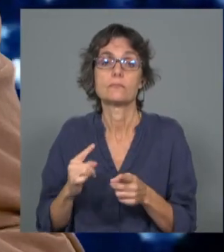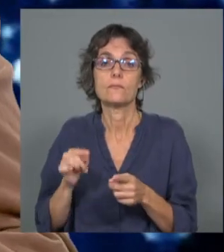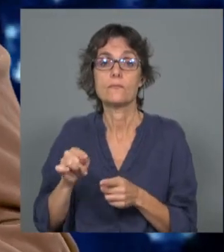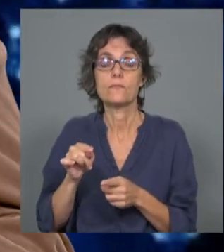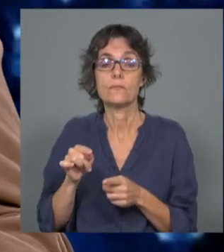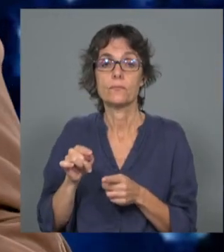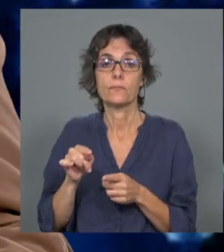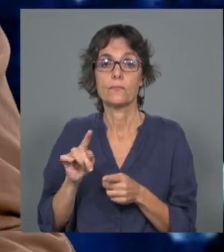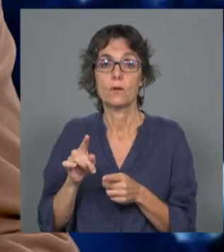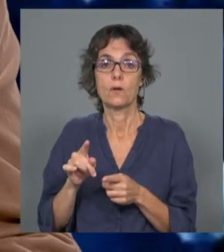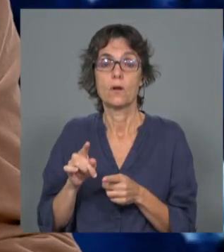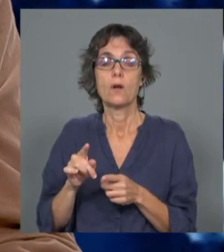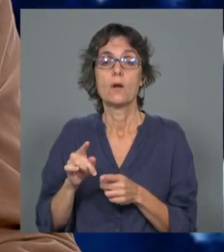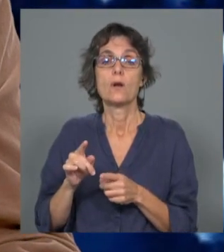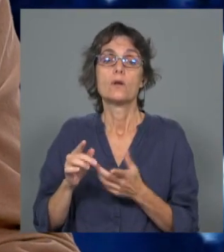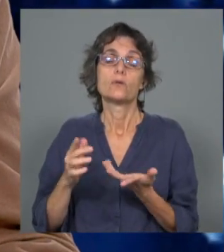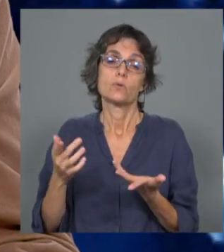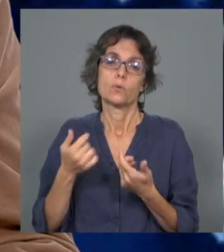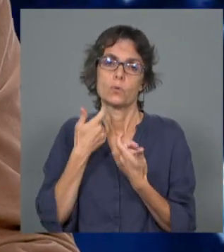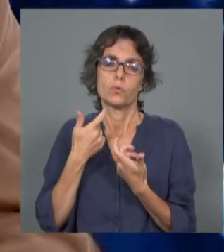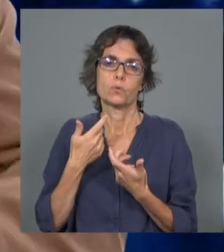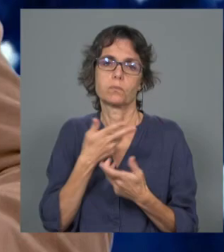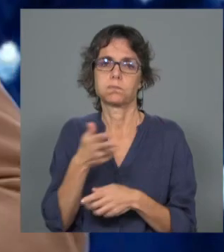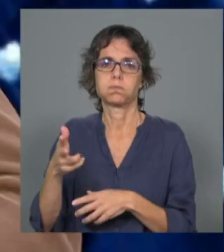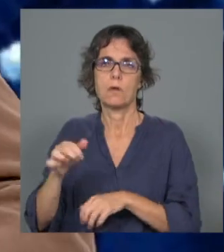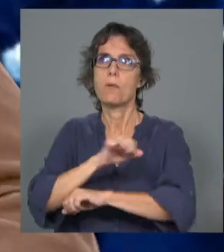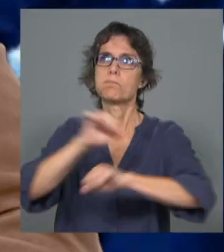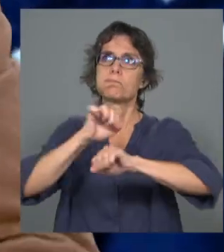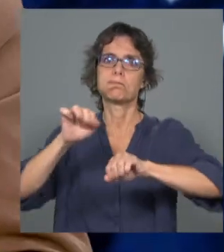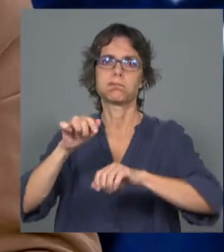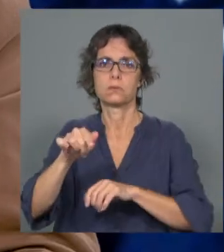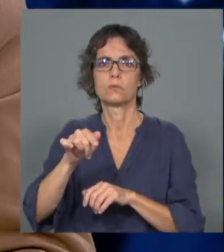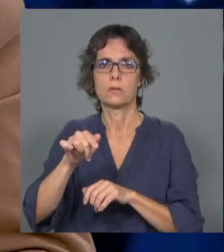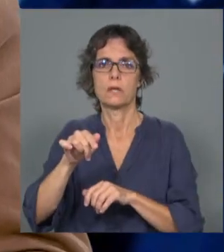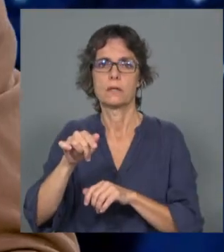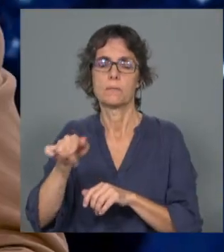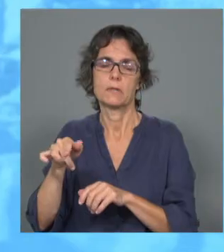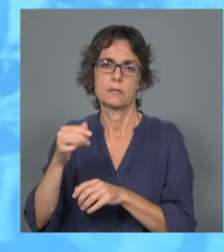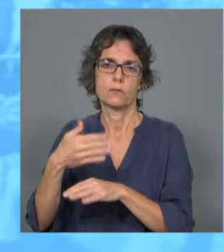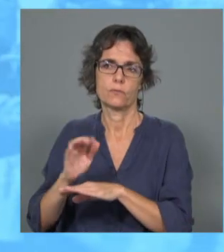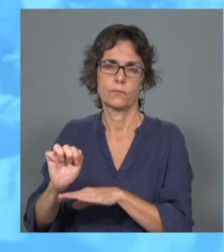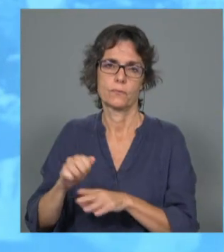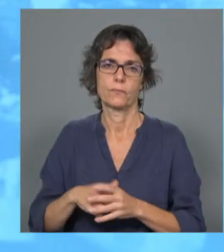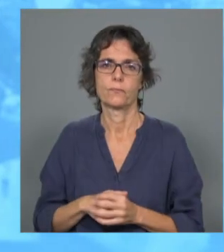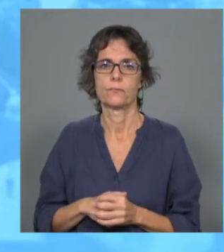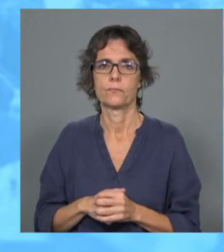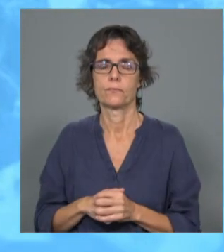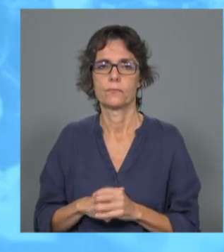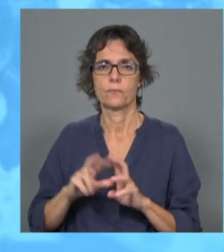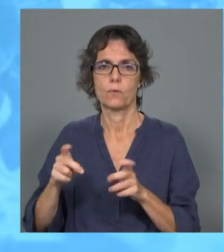é pior, são as armas nucleares, sobretudo as armas nucleares táticas, mas isso é o departamento. A Rússia que entra